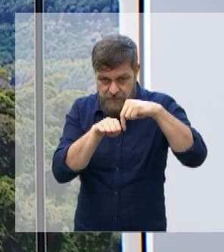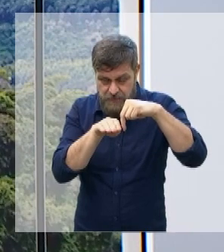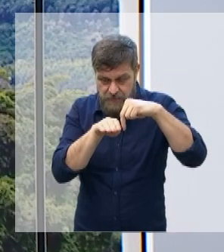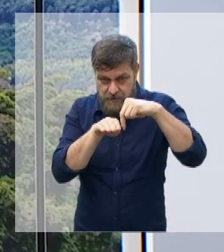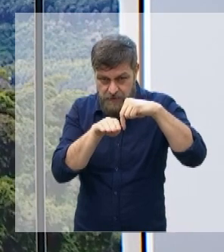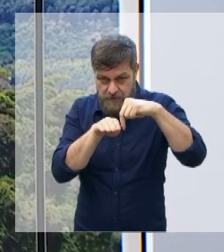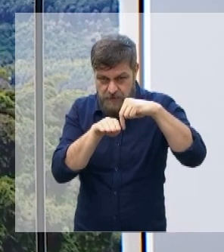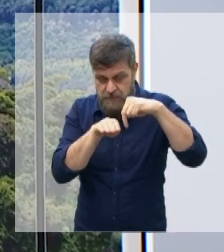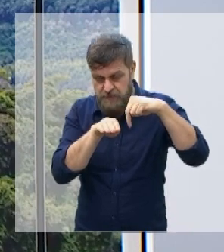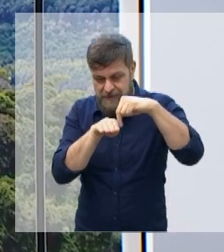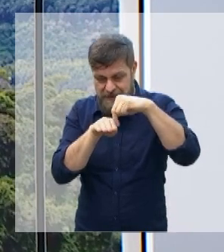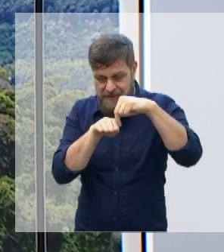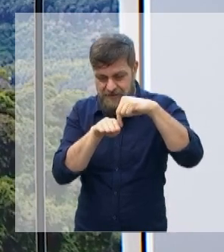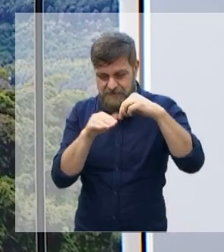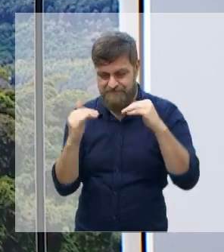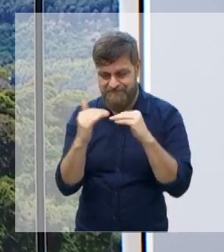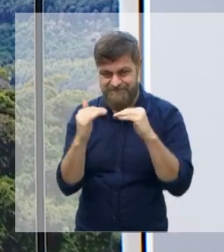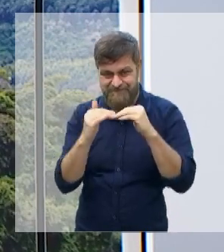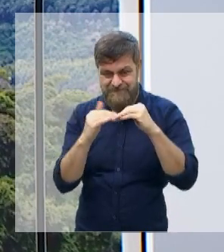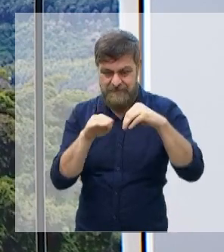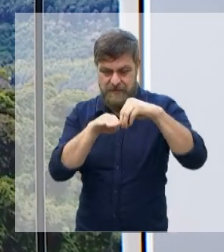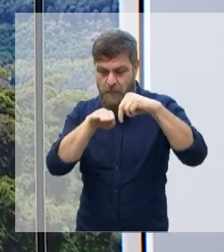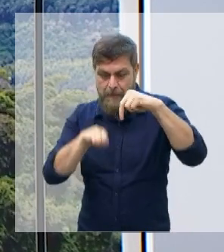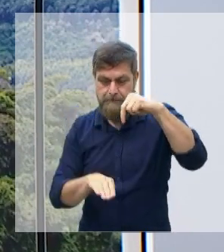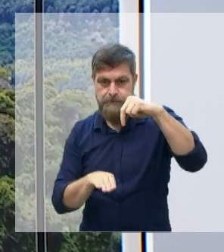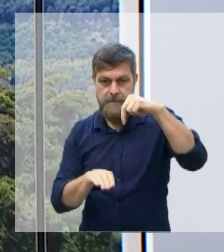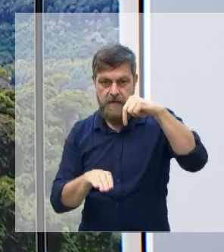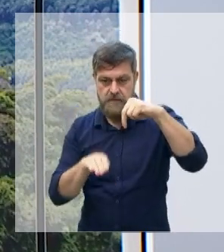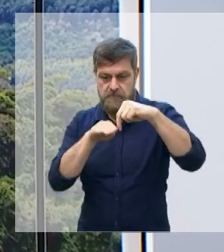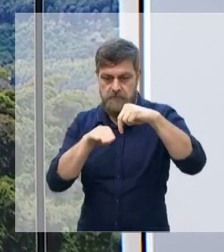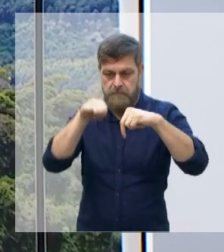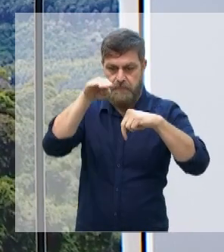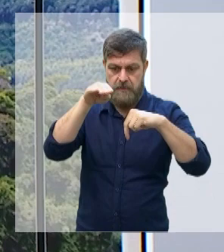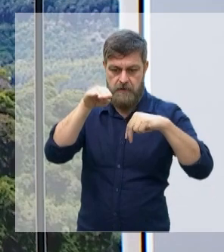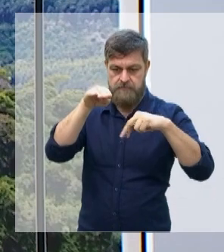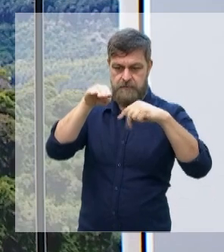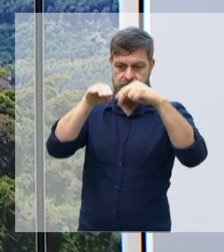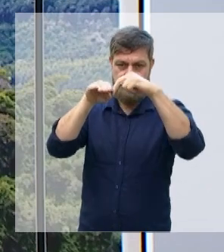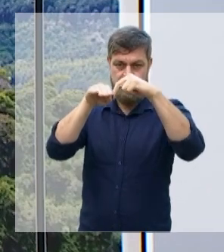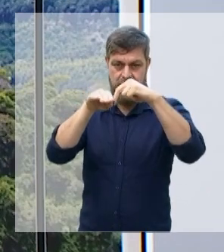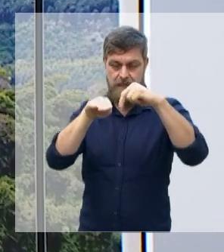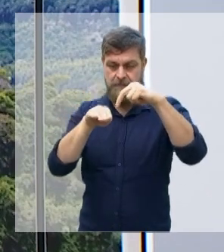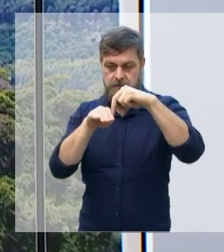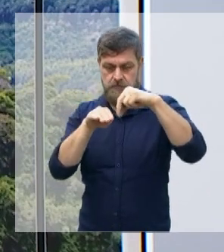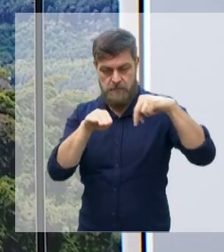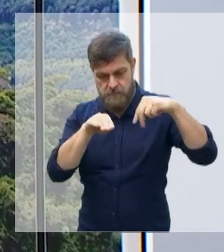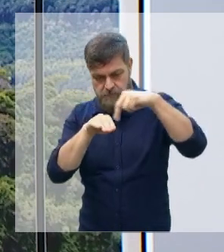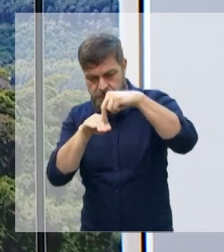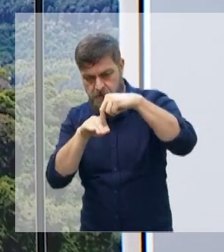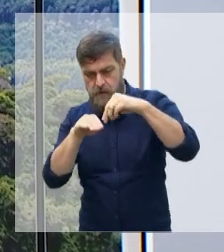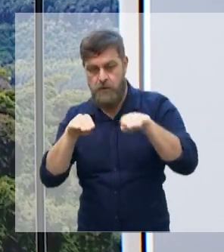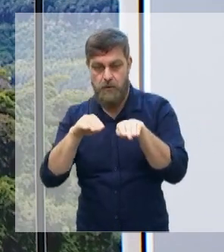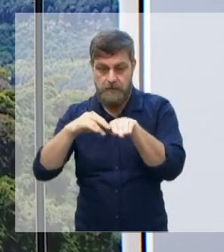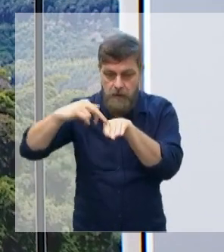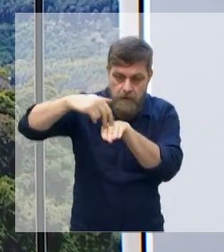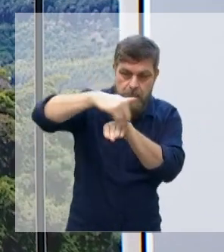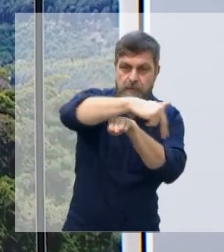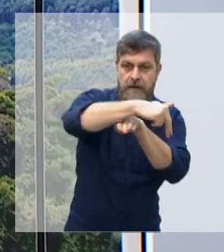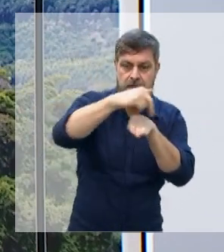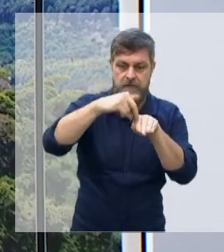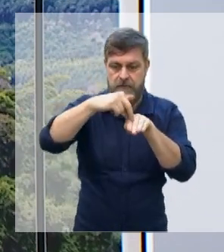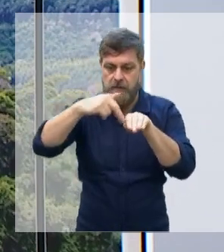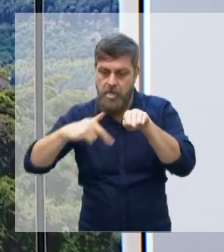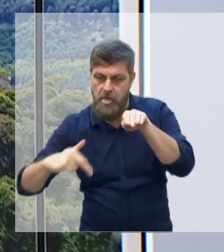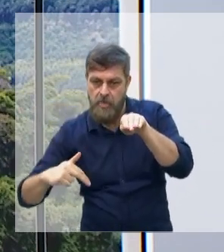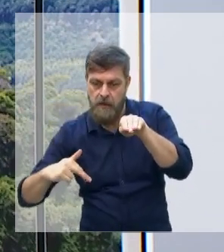mesma pura da da plataforma então as pessoas que vão desembarcar ou embarcar nos ônibus não vão subir nem